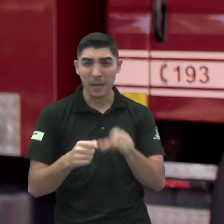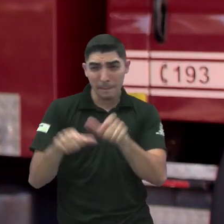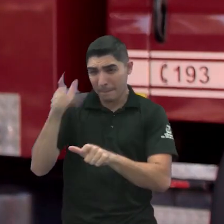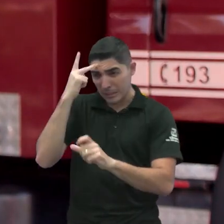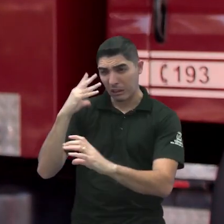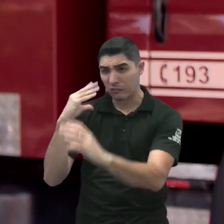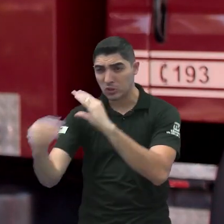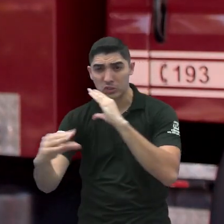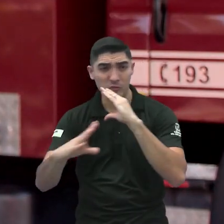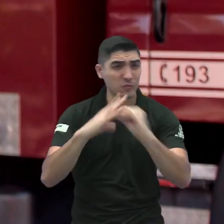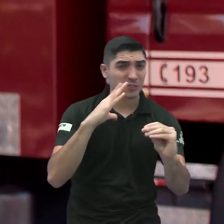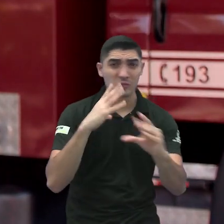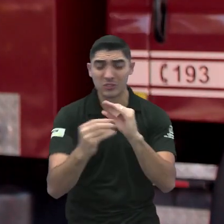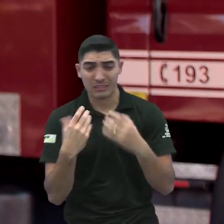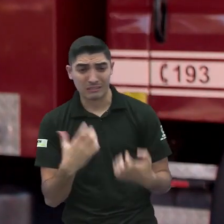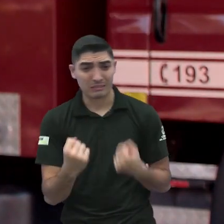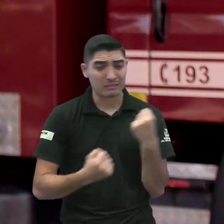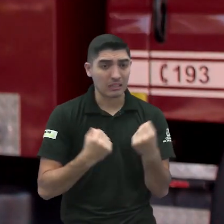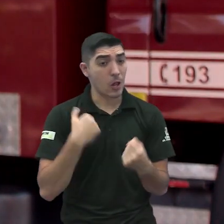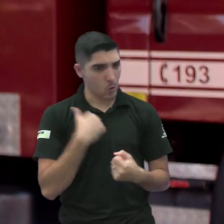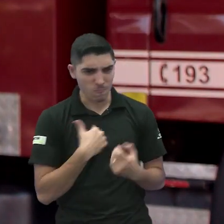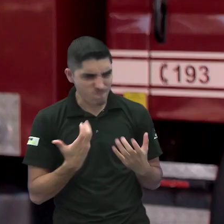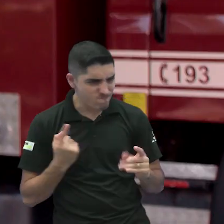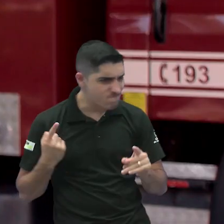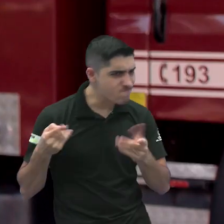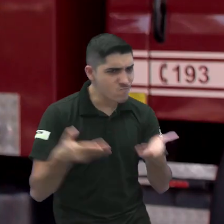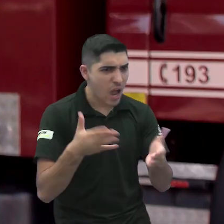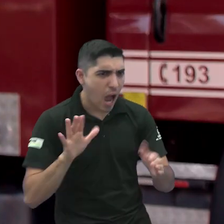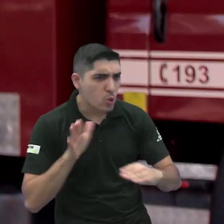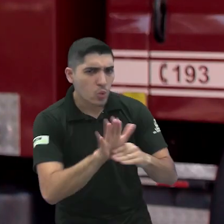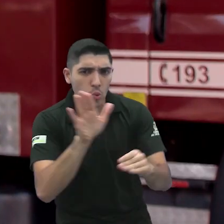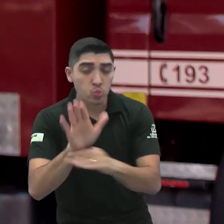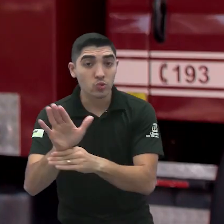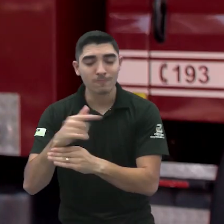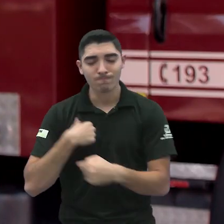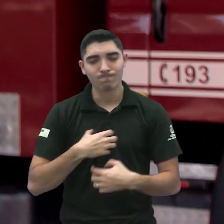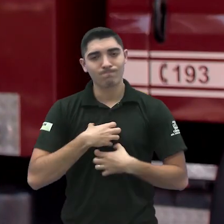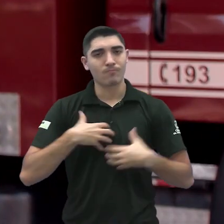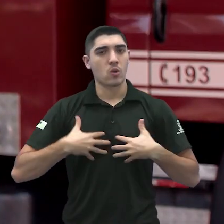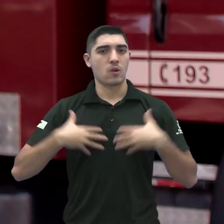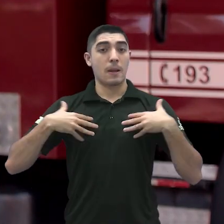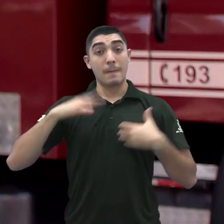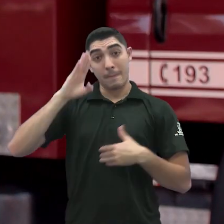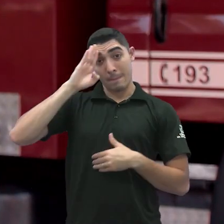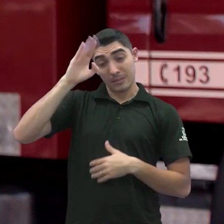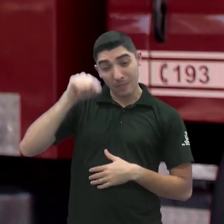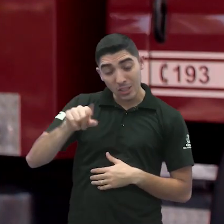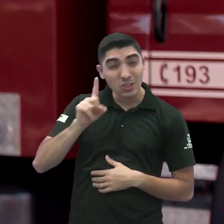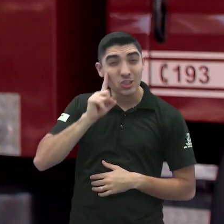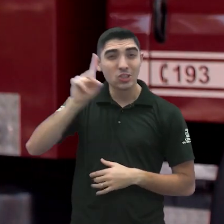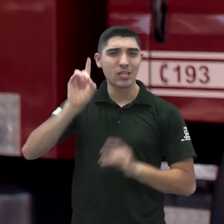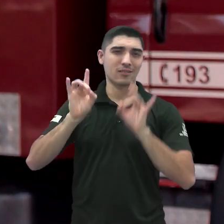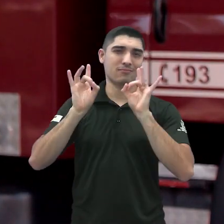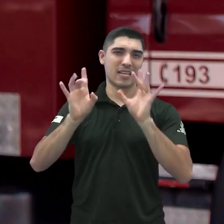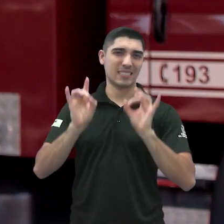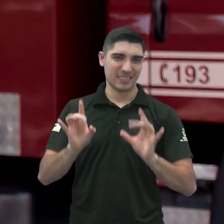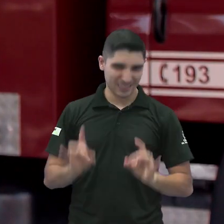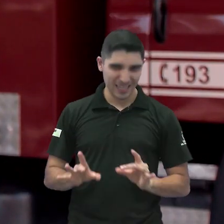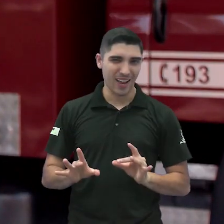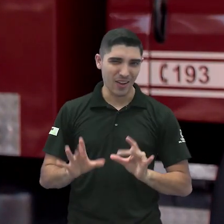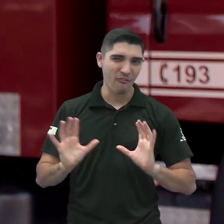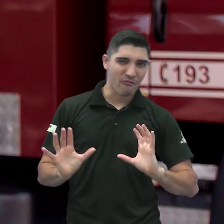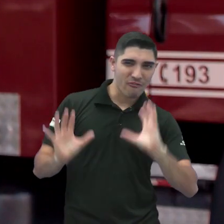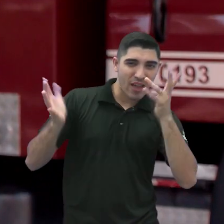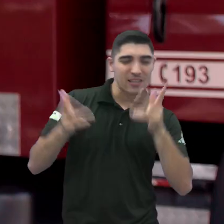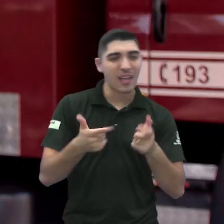para se salvar, a gente está indo de encontro. Então é uma honra para a gente, né? Principalmente nesses dias